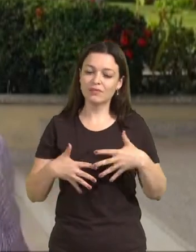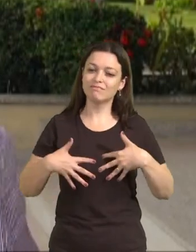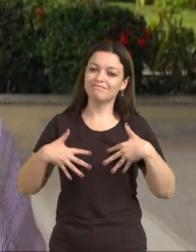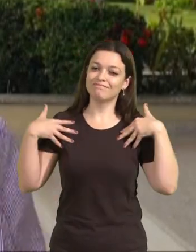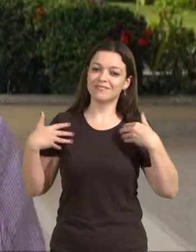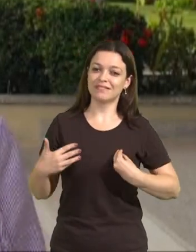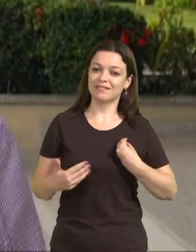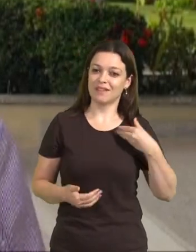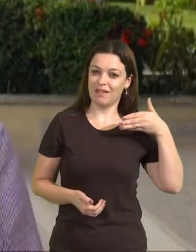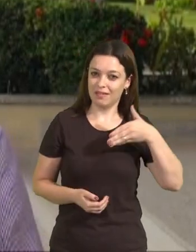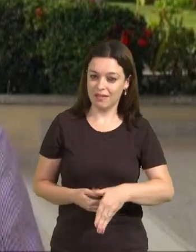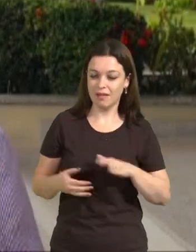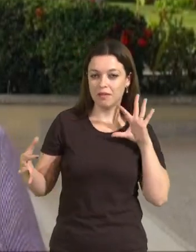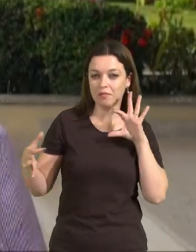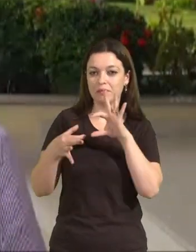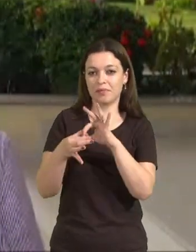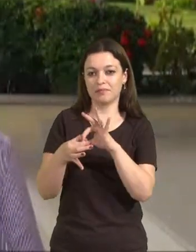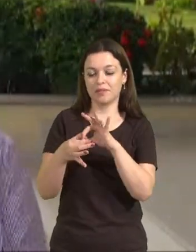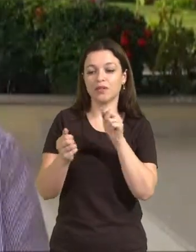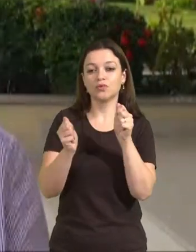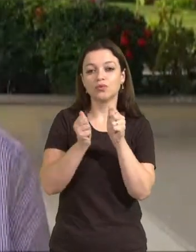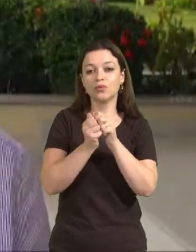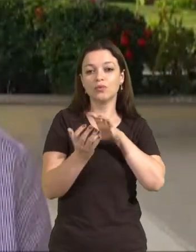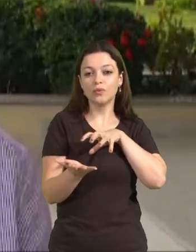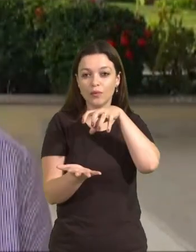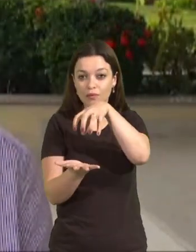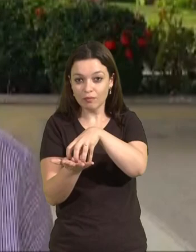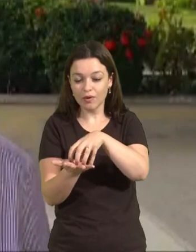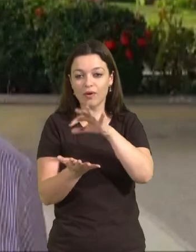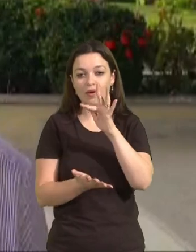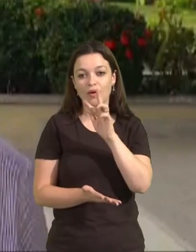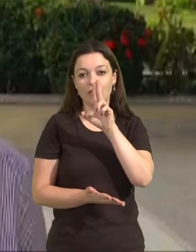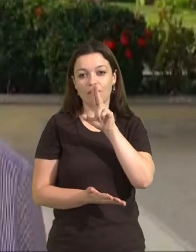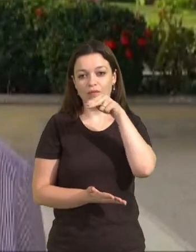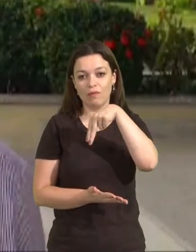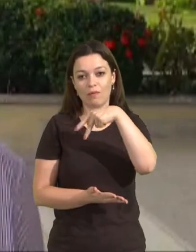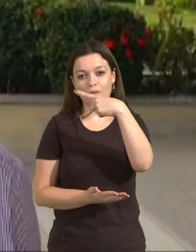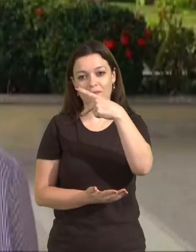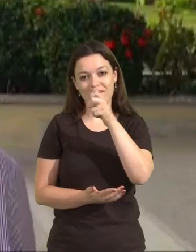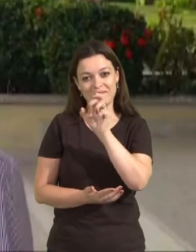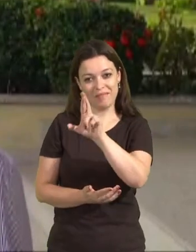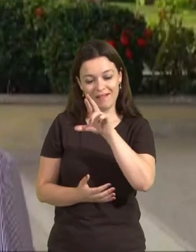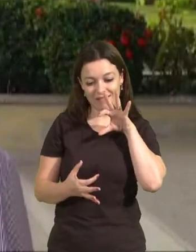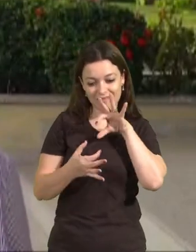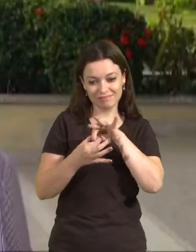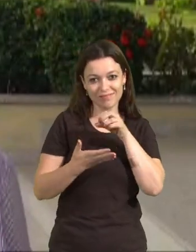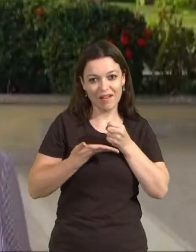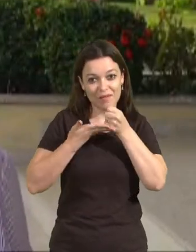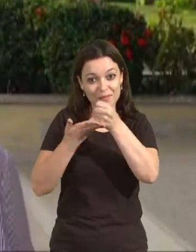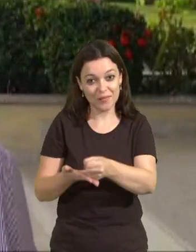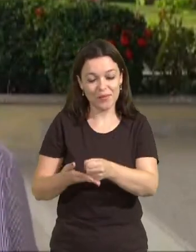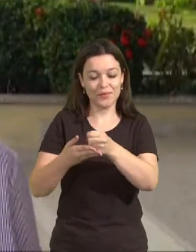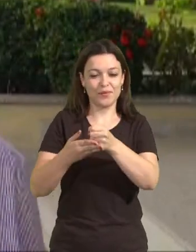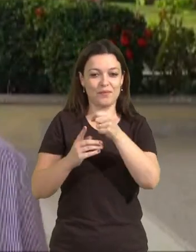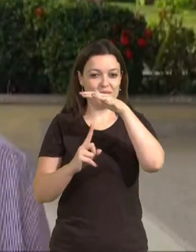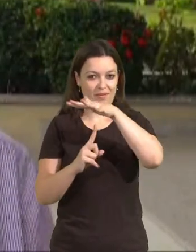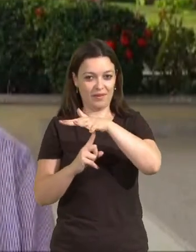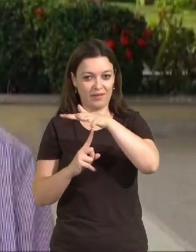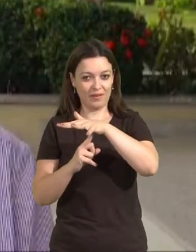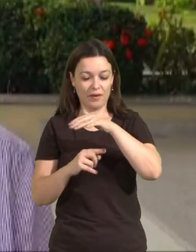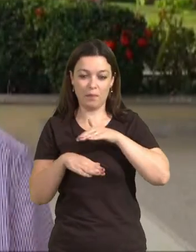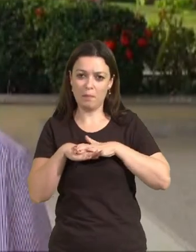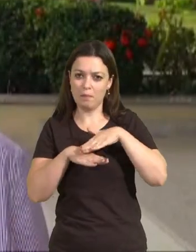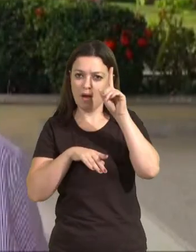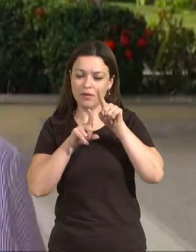aqui. Afinal, integra o CONFIS, a Fundação do Paraná de Apoio à Universidade Federal do Paraná, a FUNPAR. E ela é uma das